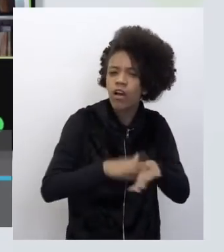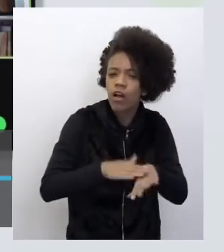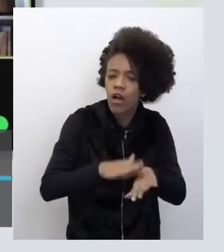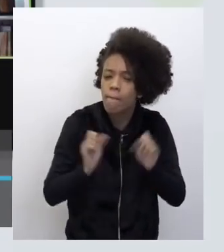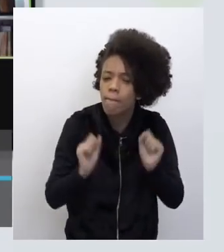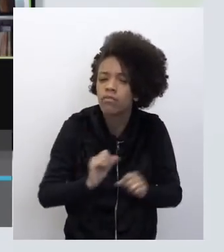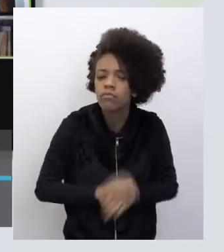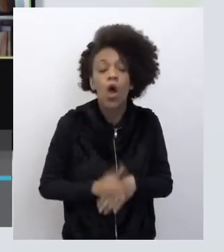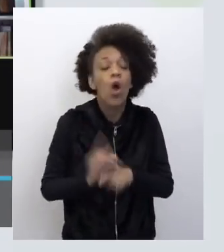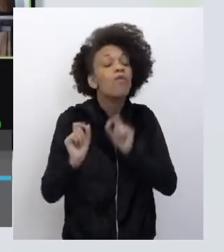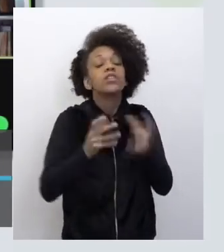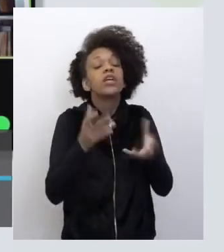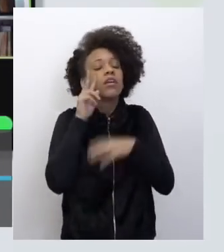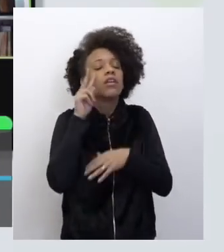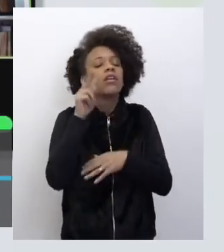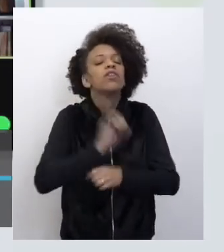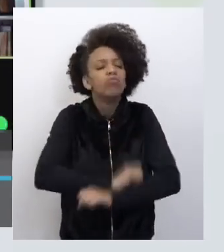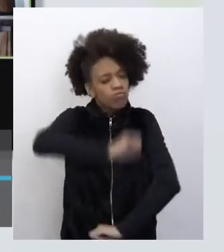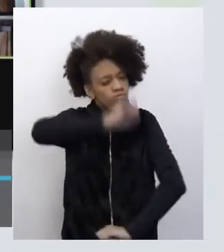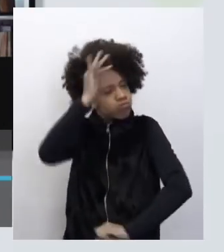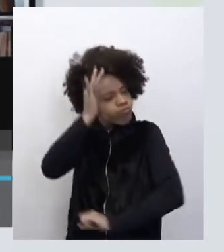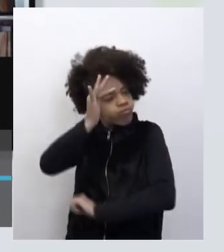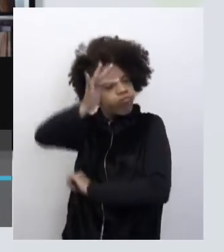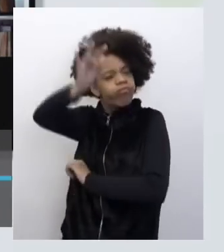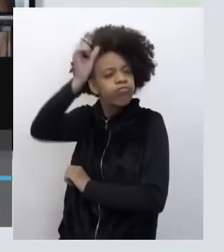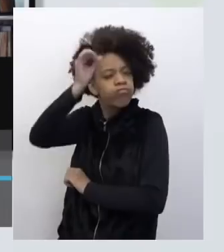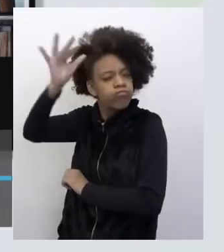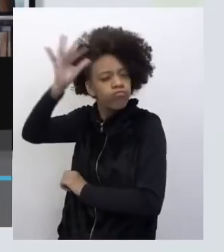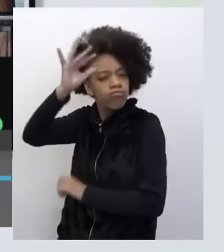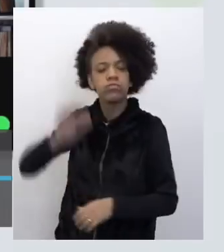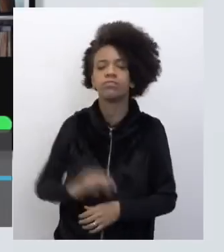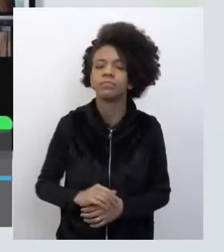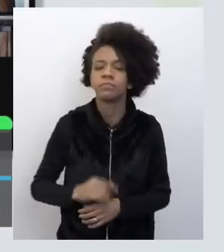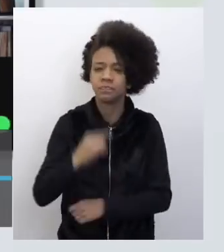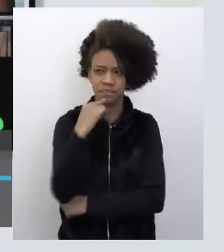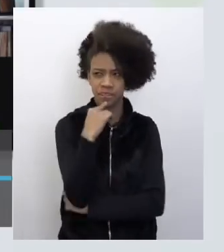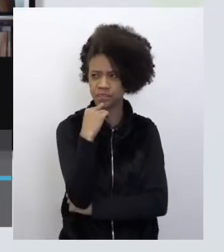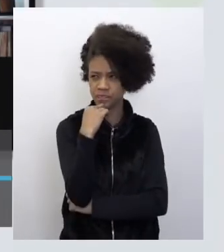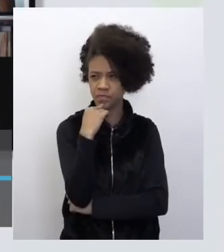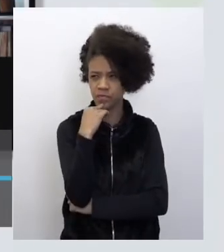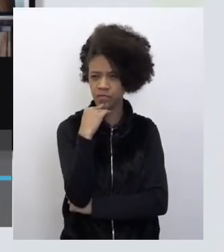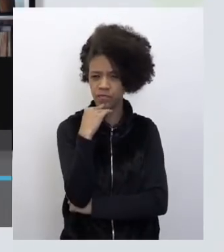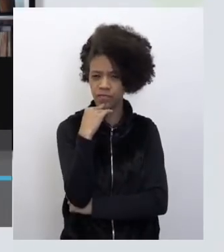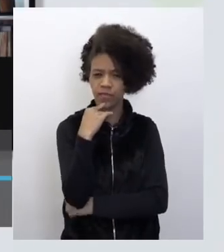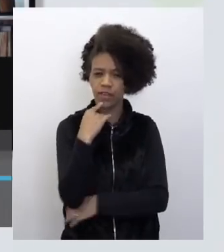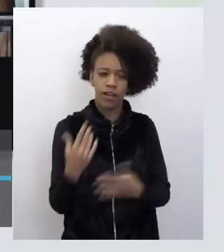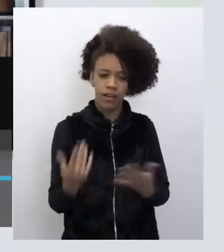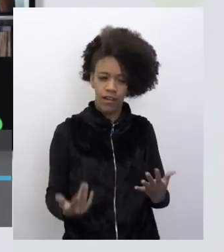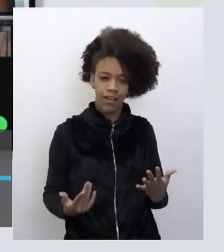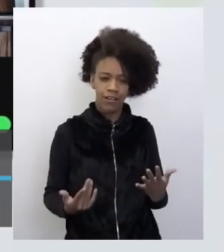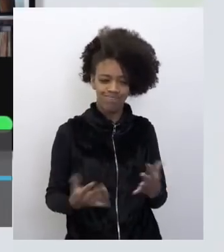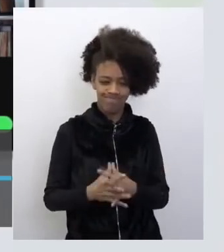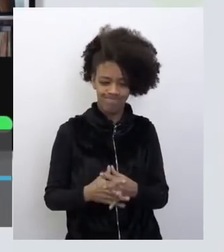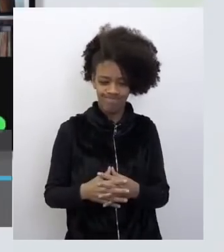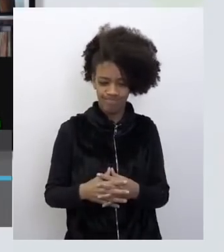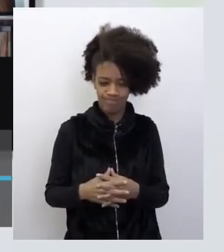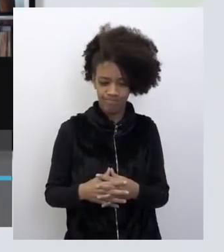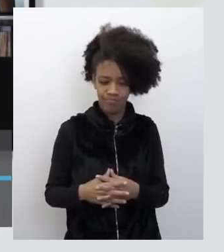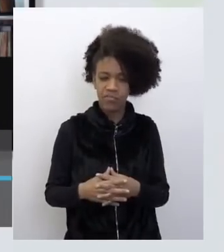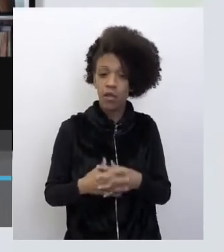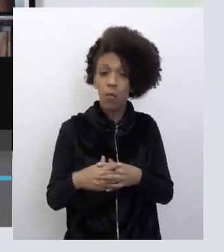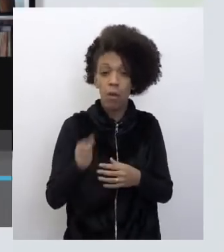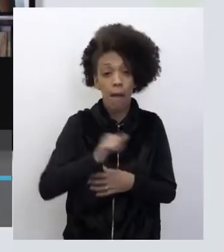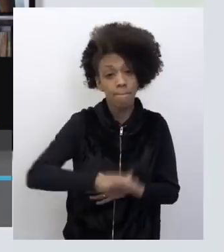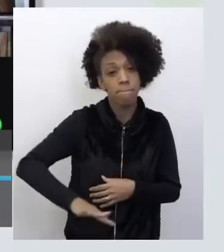ver através da sua janela? Eu acho que, olhando aqui para cá, já um ambiente